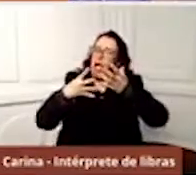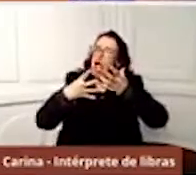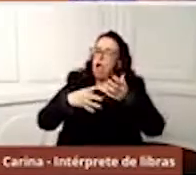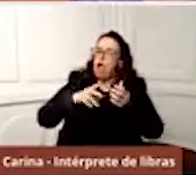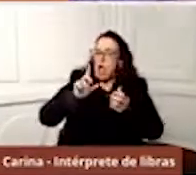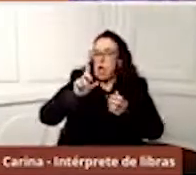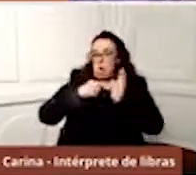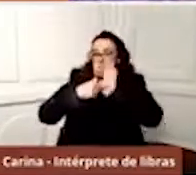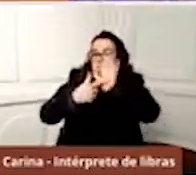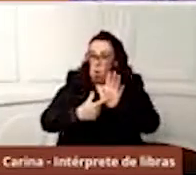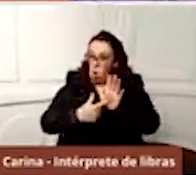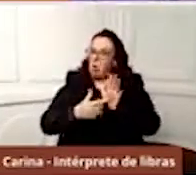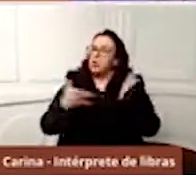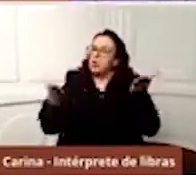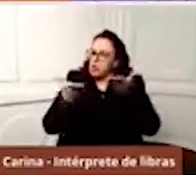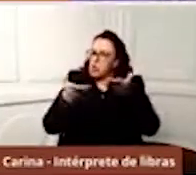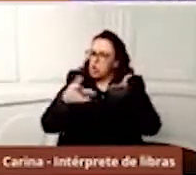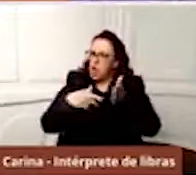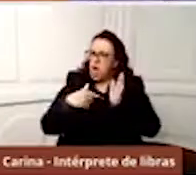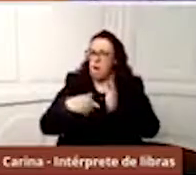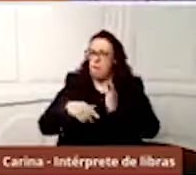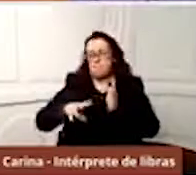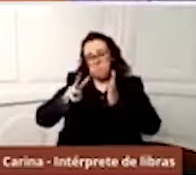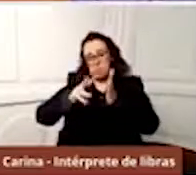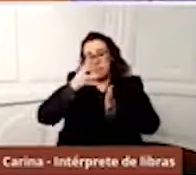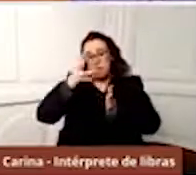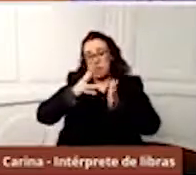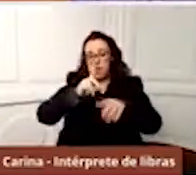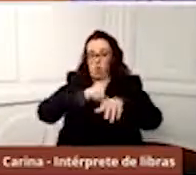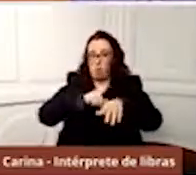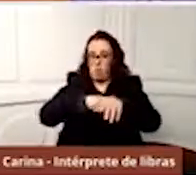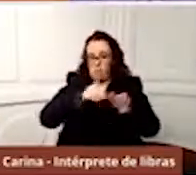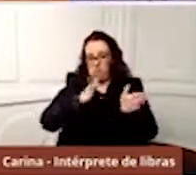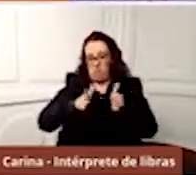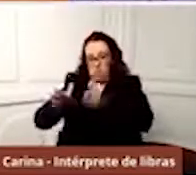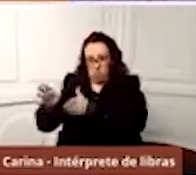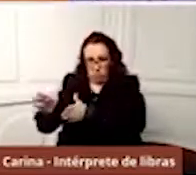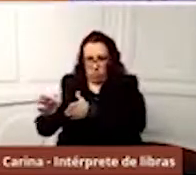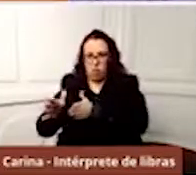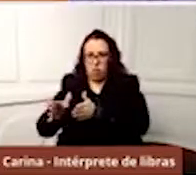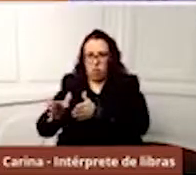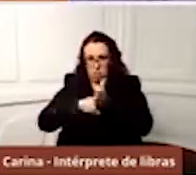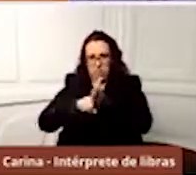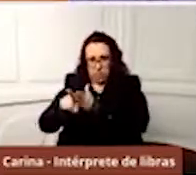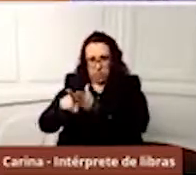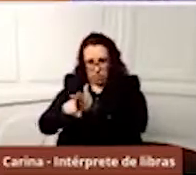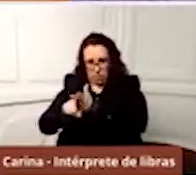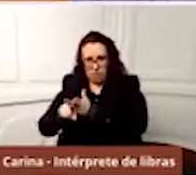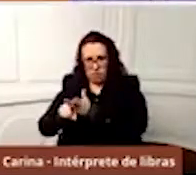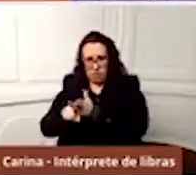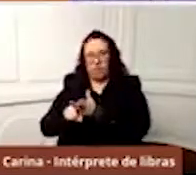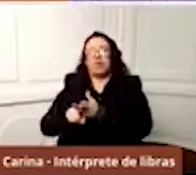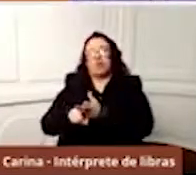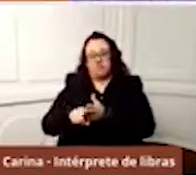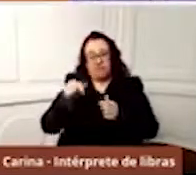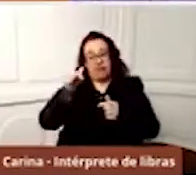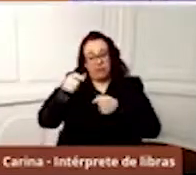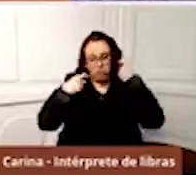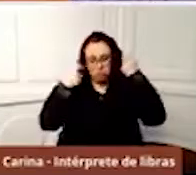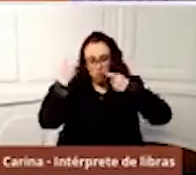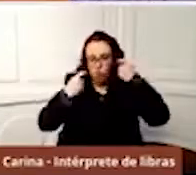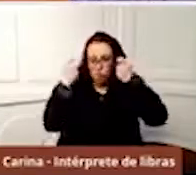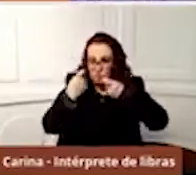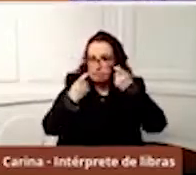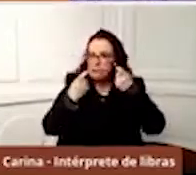fase, e no estudo nacional também apareceu casos aqui em Passo Fundo. Então, essa é a nossa preocupação com os resultados